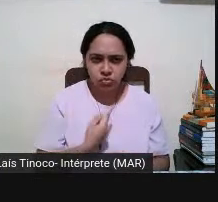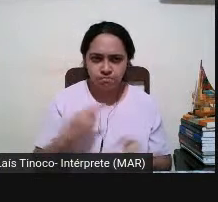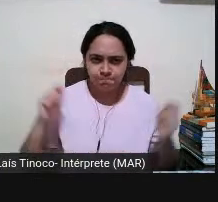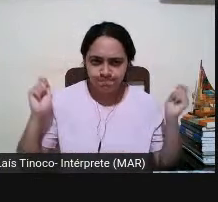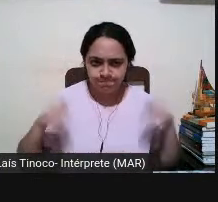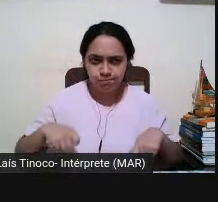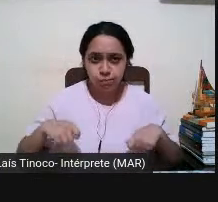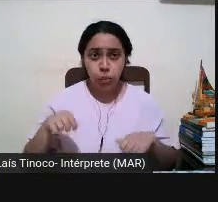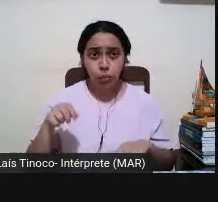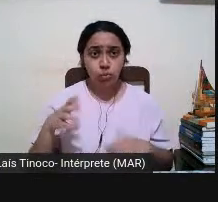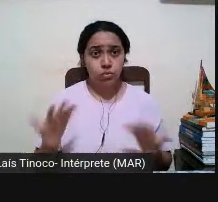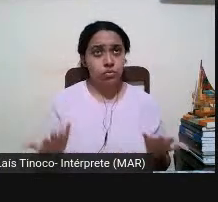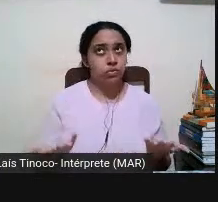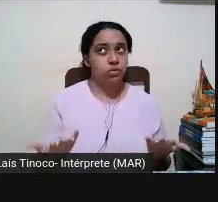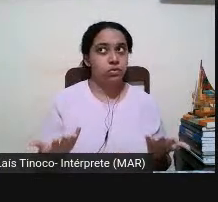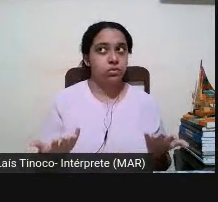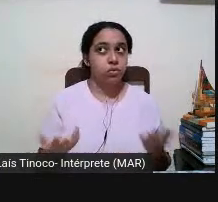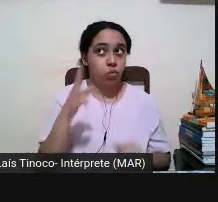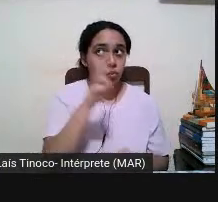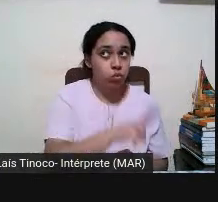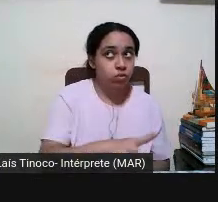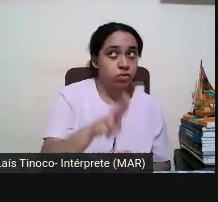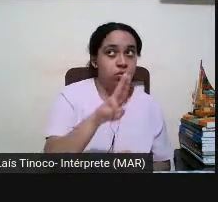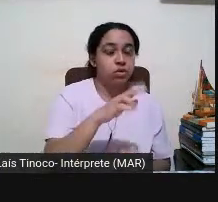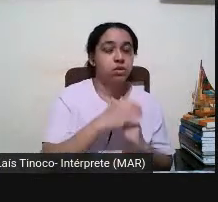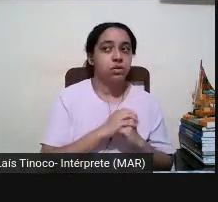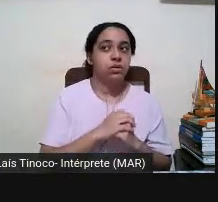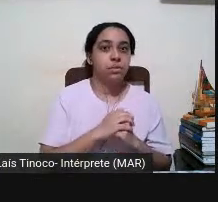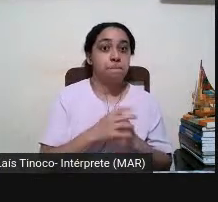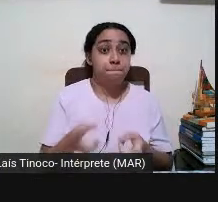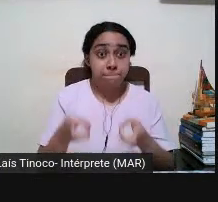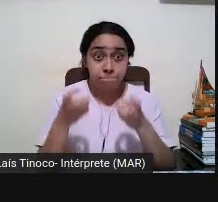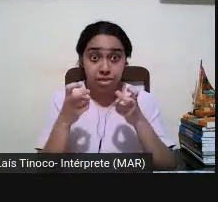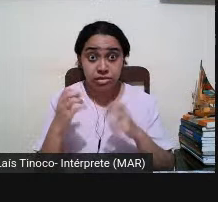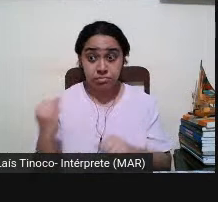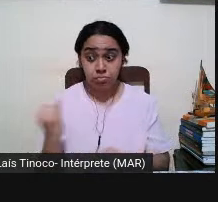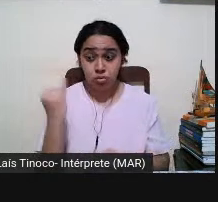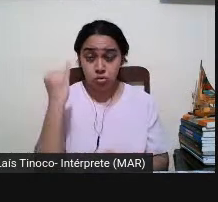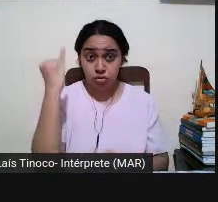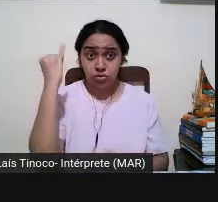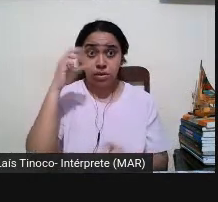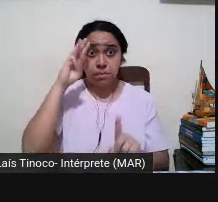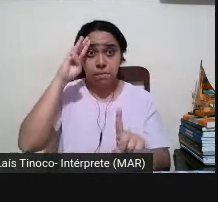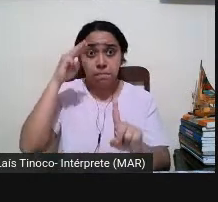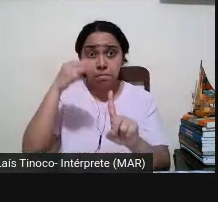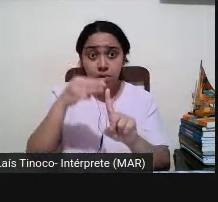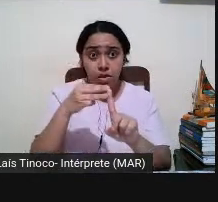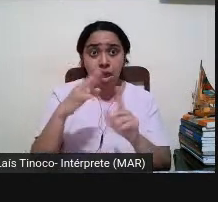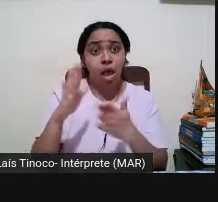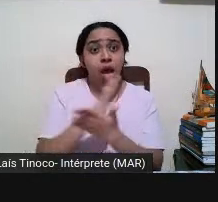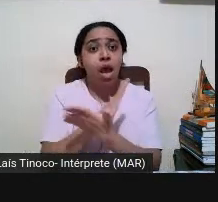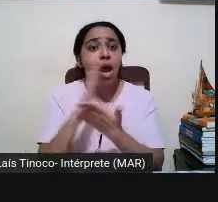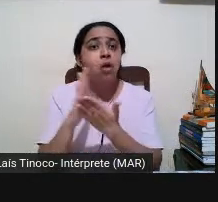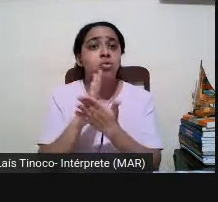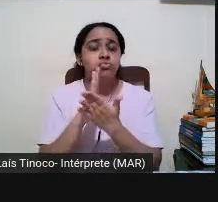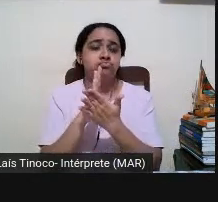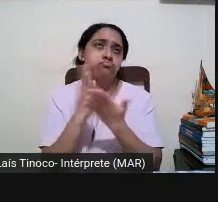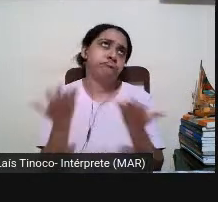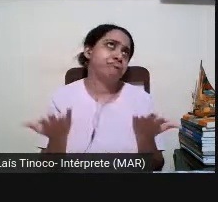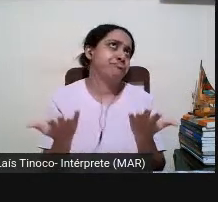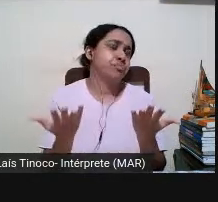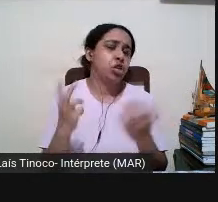aplicar ou Me enxergar a importância dessas metas a luz de alguns Empreendimentos grande está